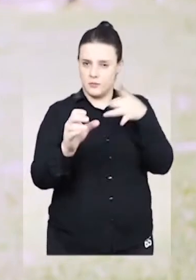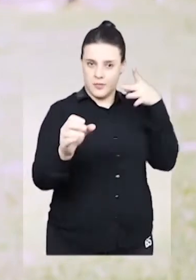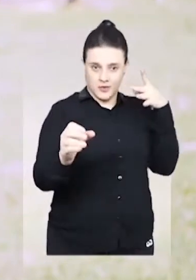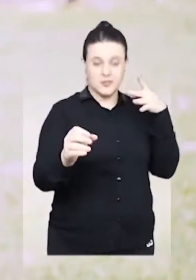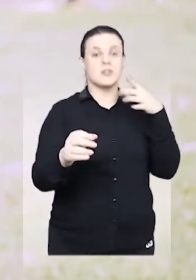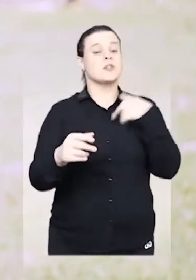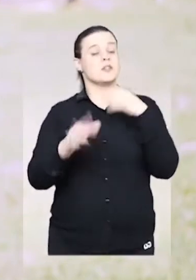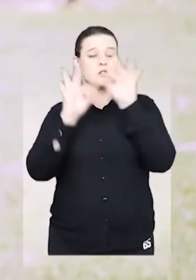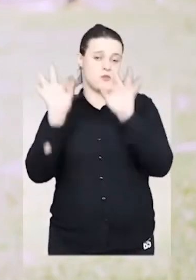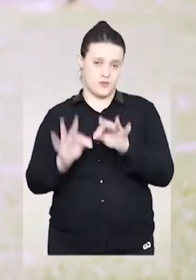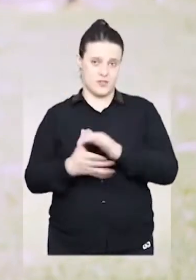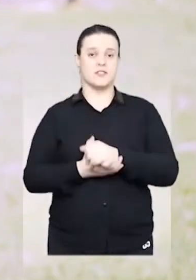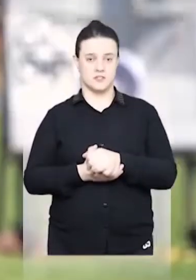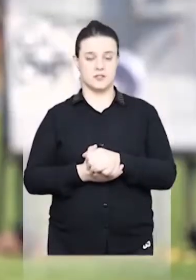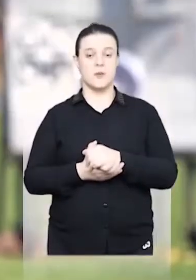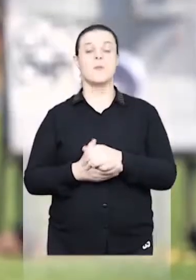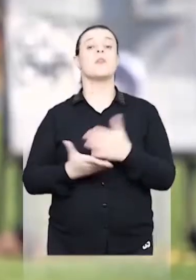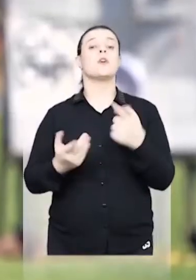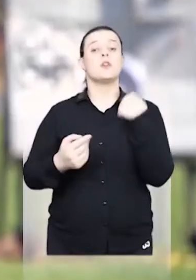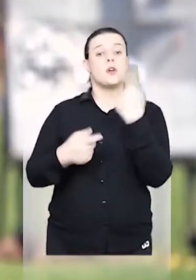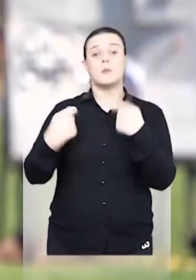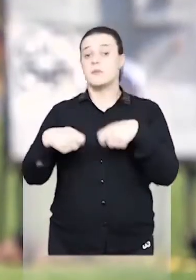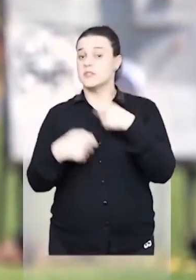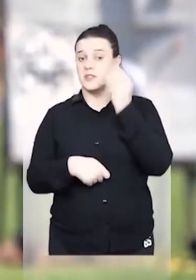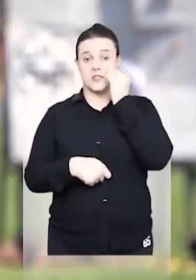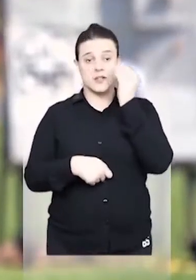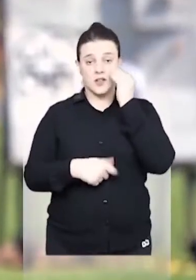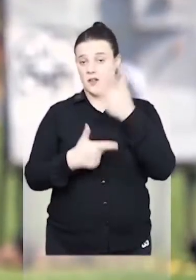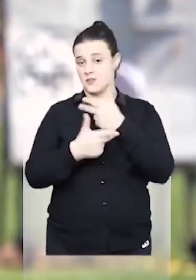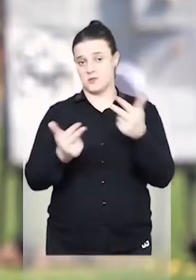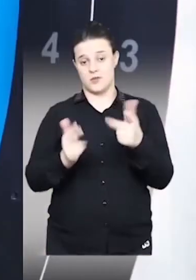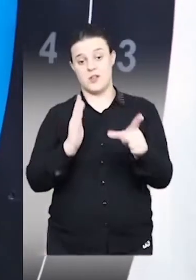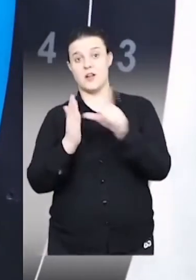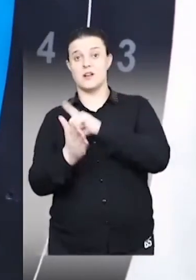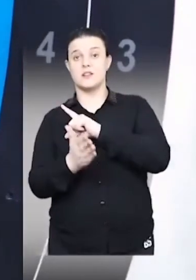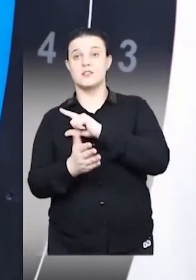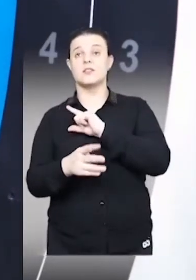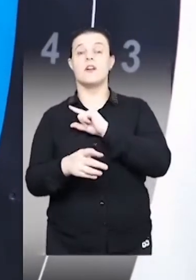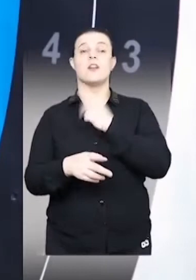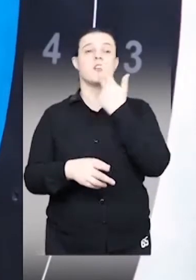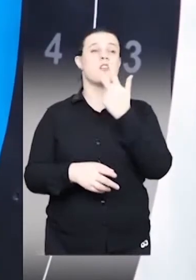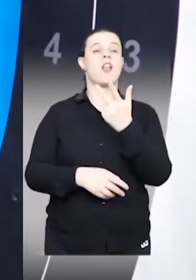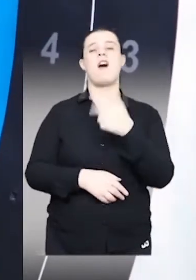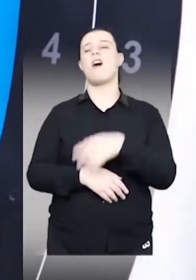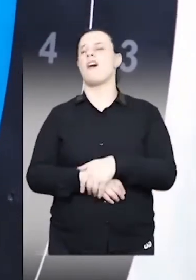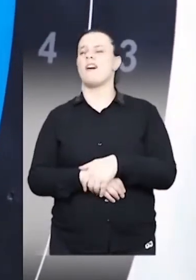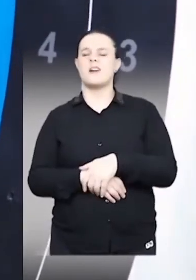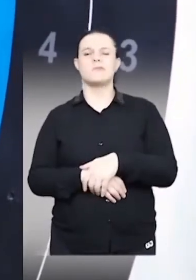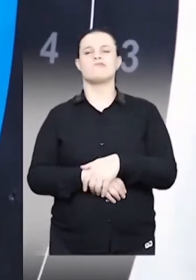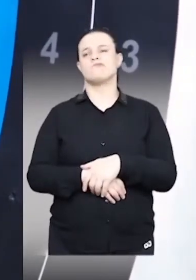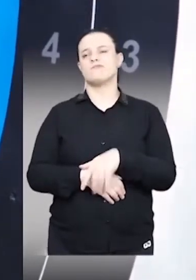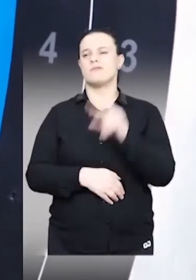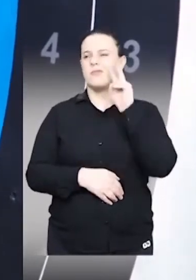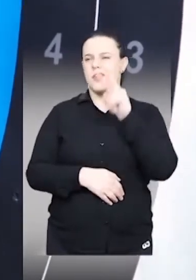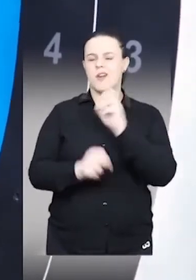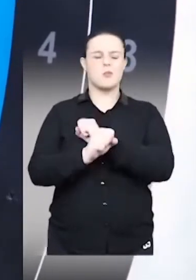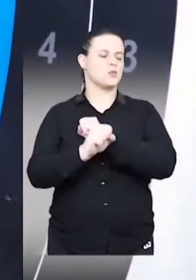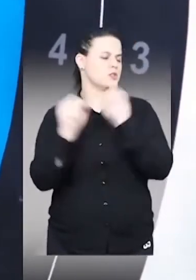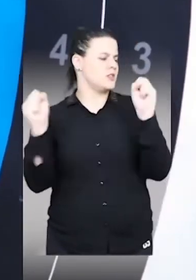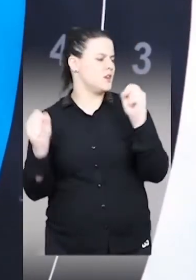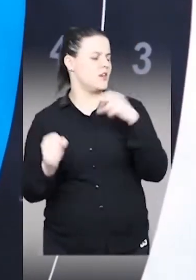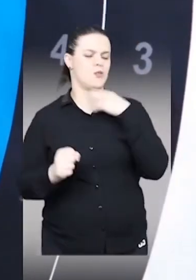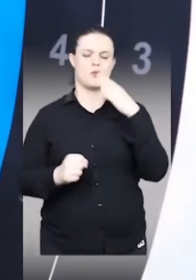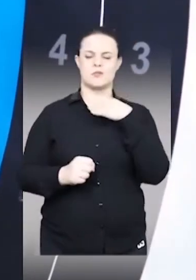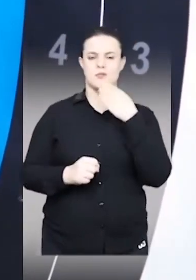e ela é feliz dessa forma. Que a gente tem que tentar as coisas antes de taxá-las de